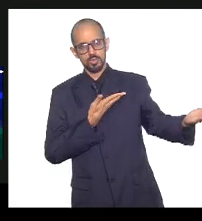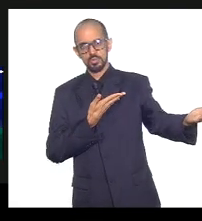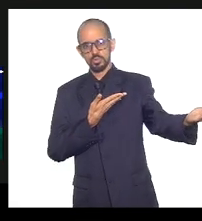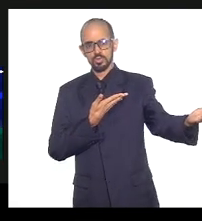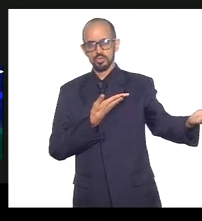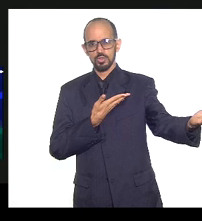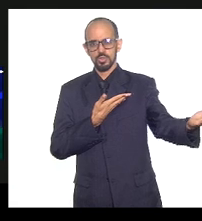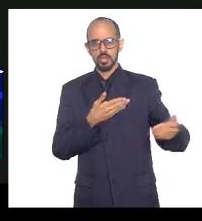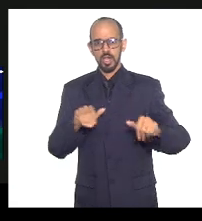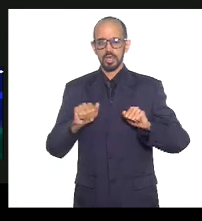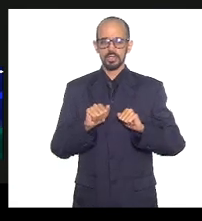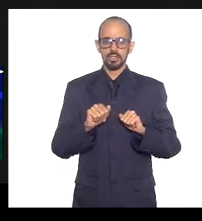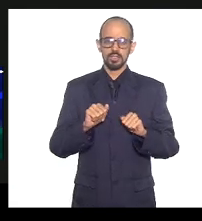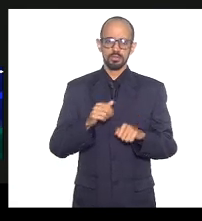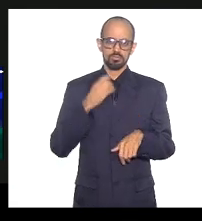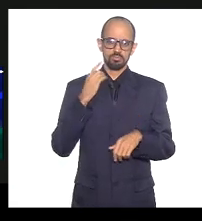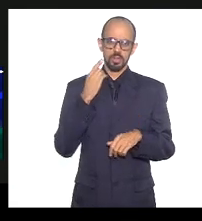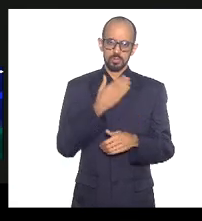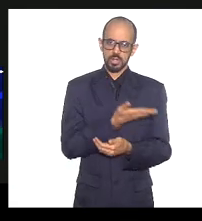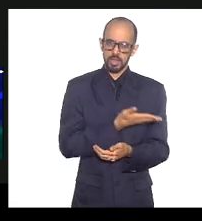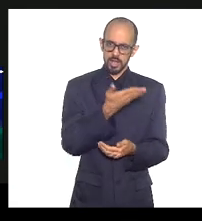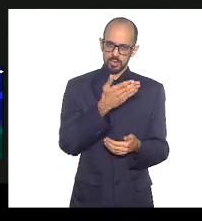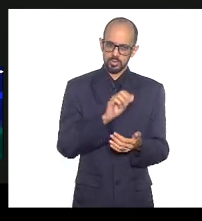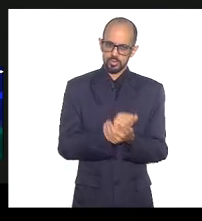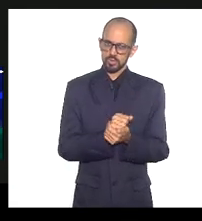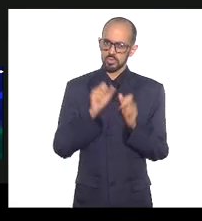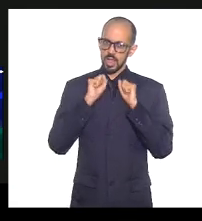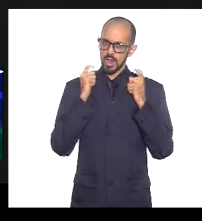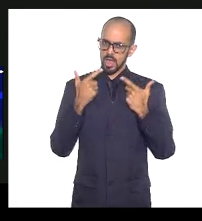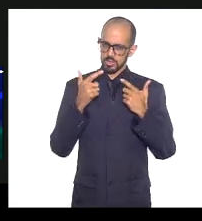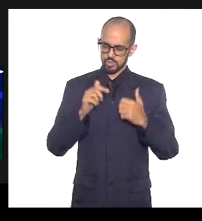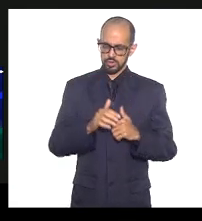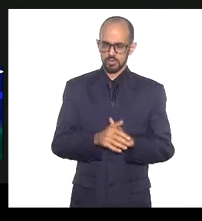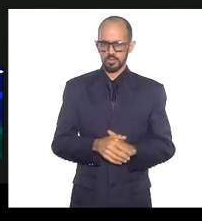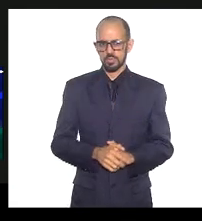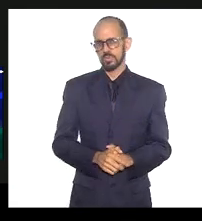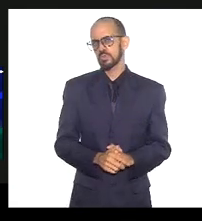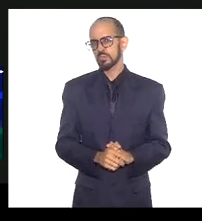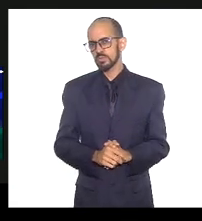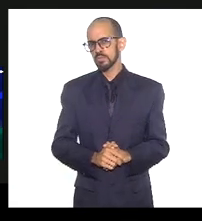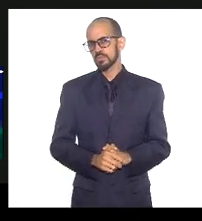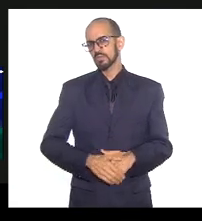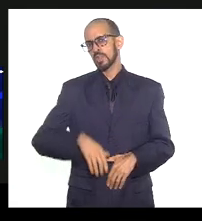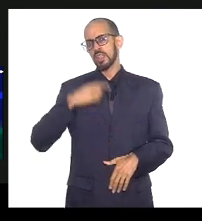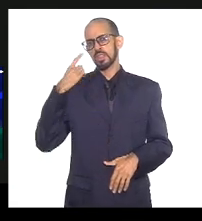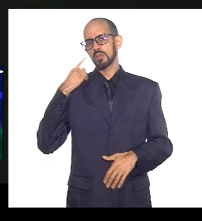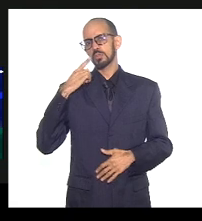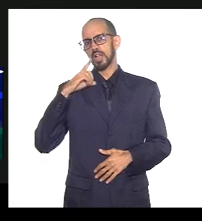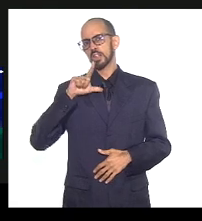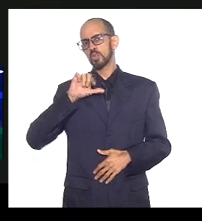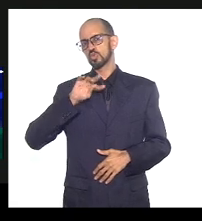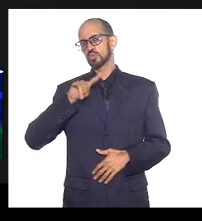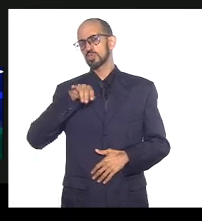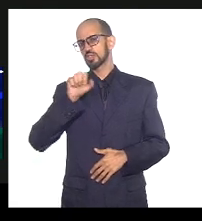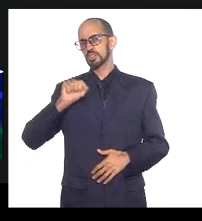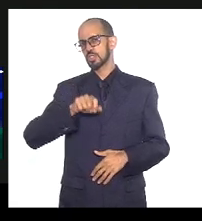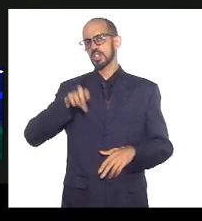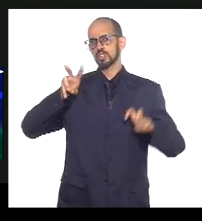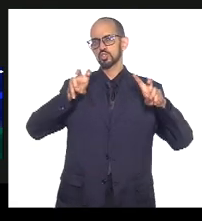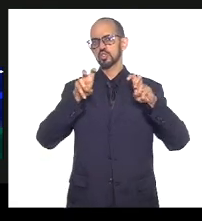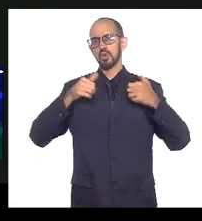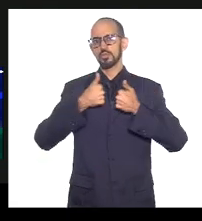de de parlamento a deputada Lucinha em relação aos transportes ela